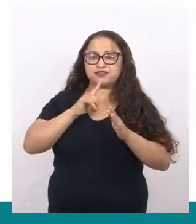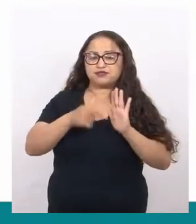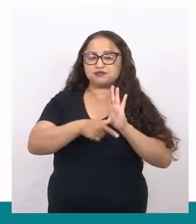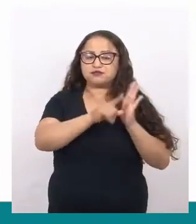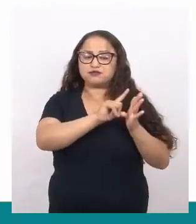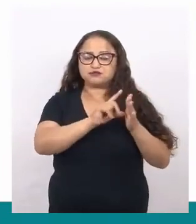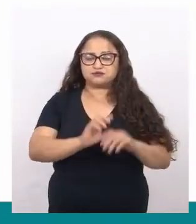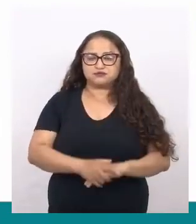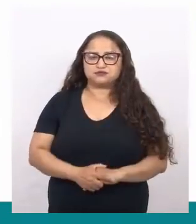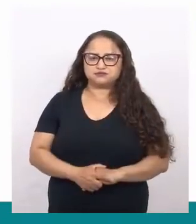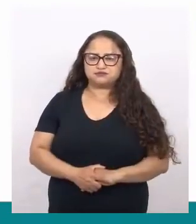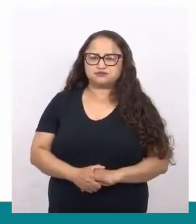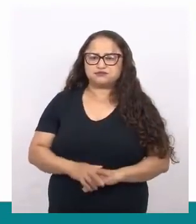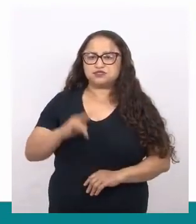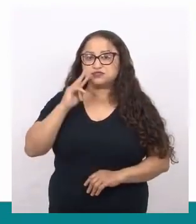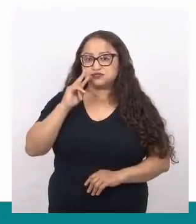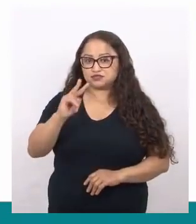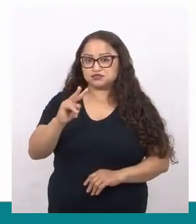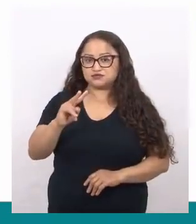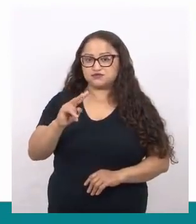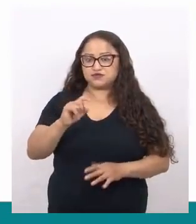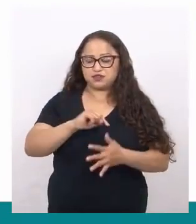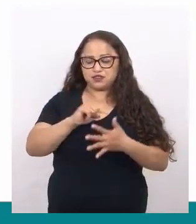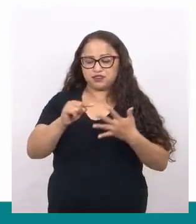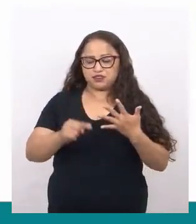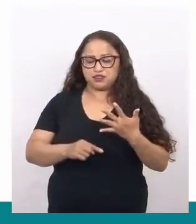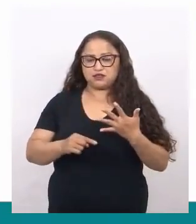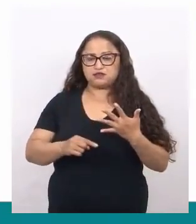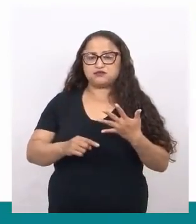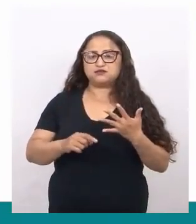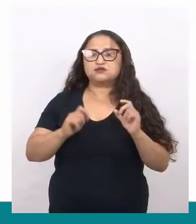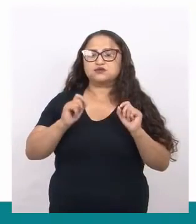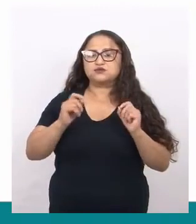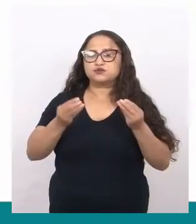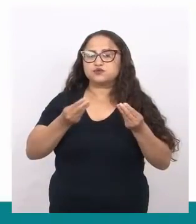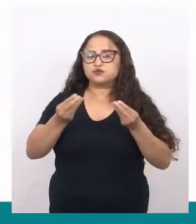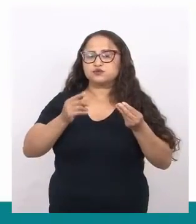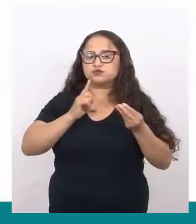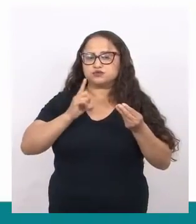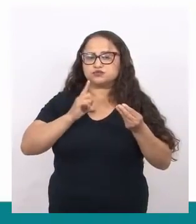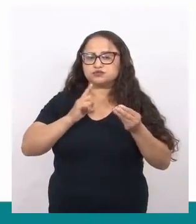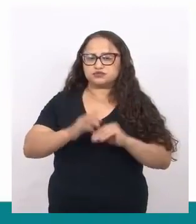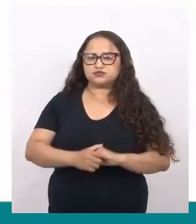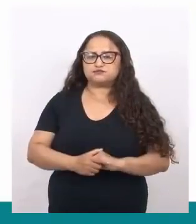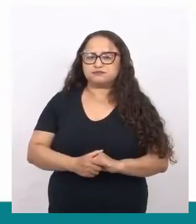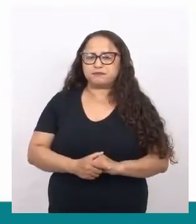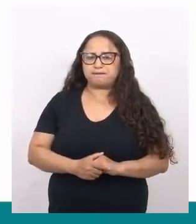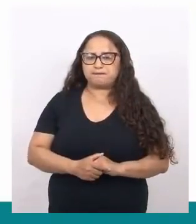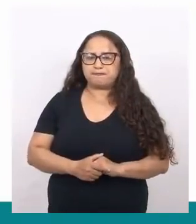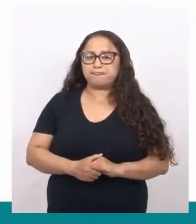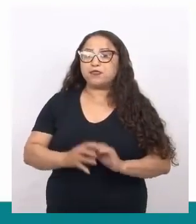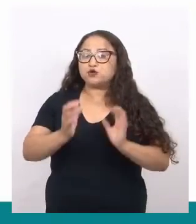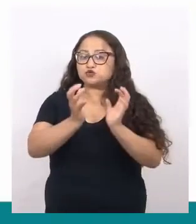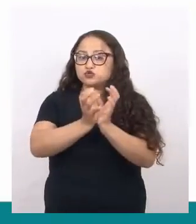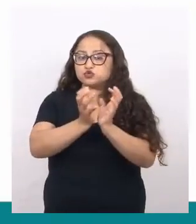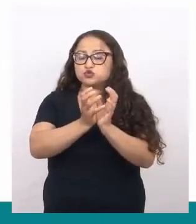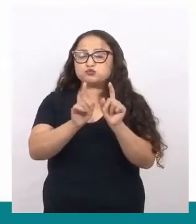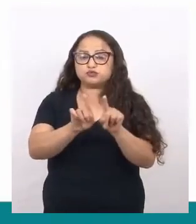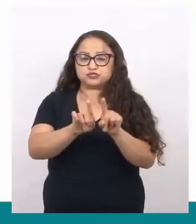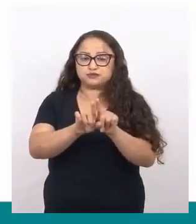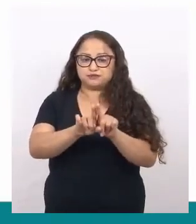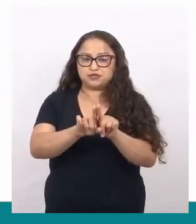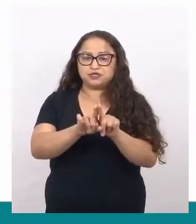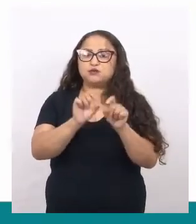Na lupa, vocês vão ver os detalhes sobre as aulas disponíveis, as turmas, tá? Não aulas. Vocês vão ver ali as turmas. É possível